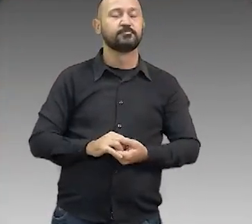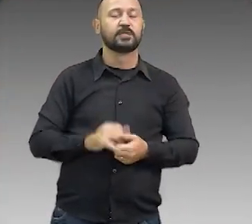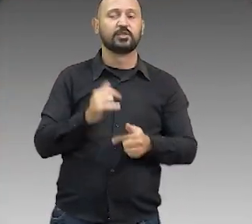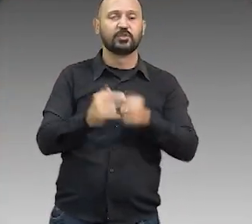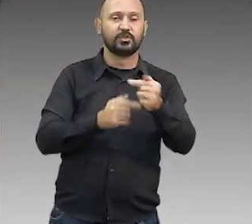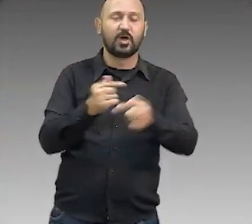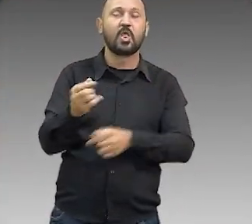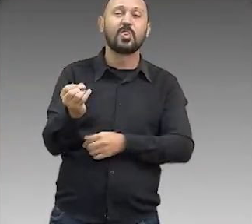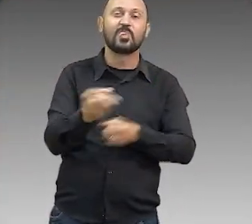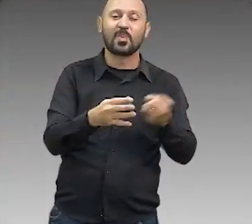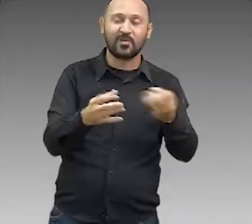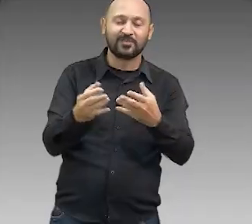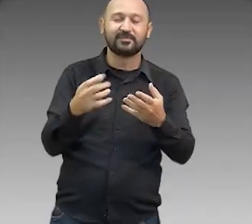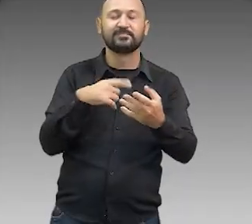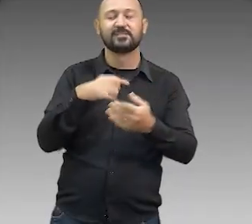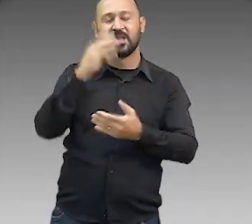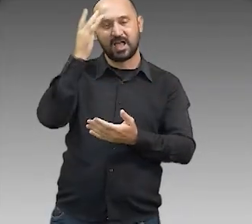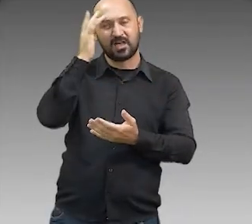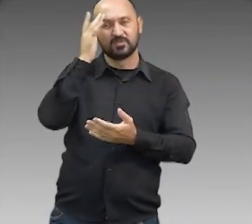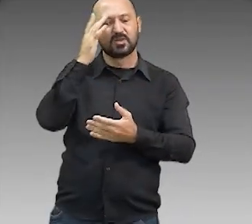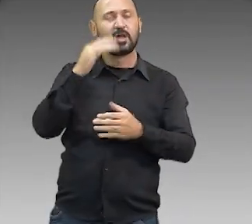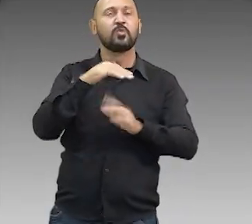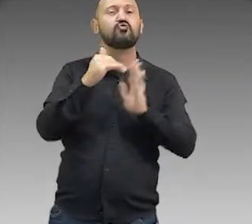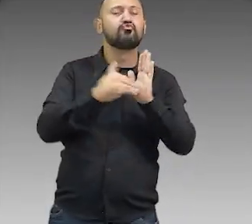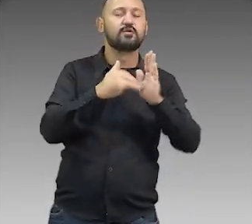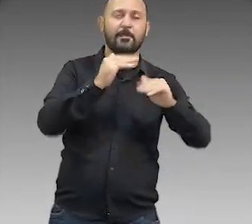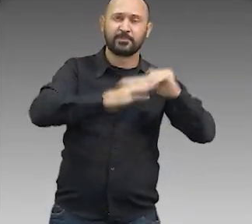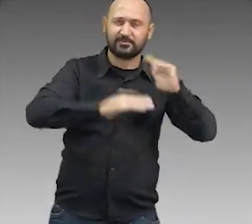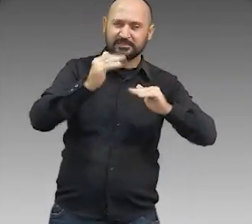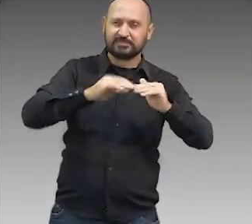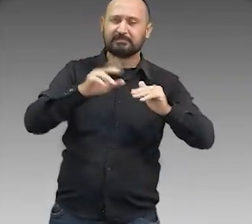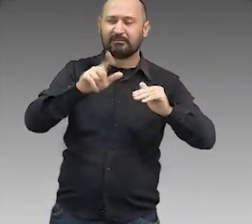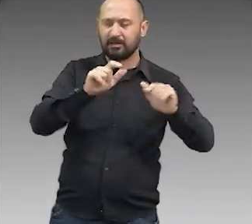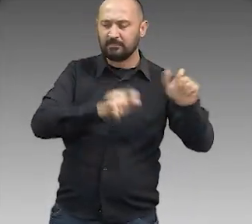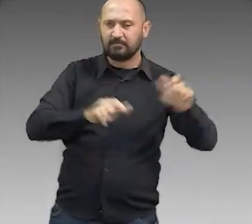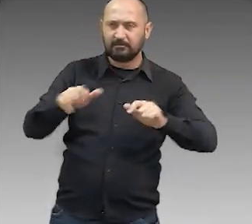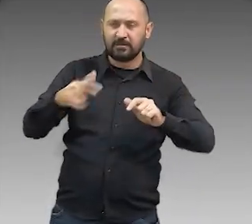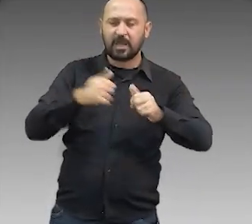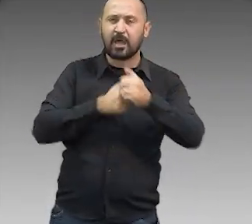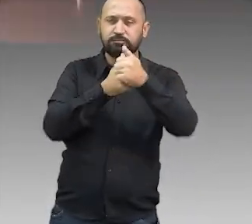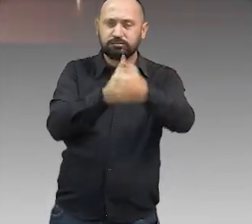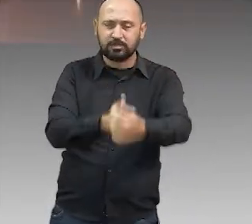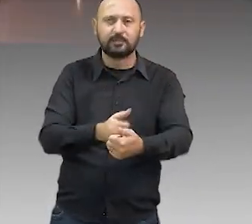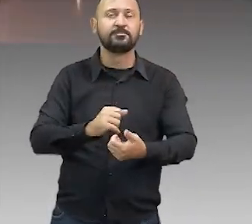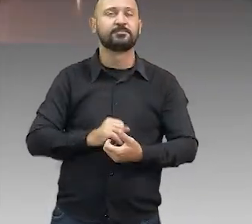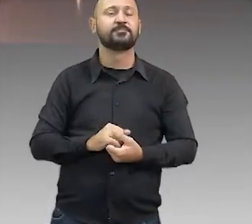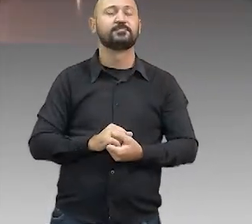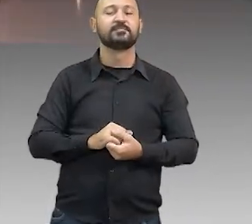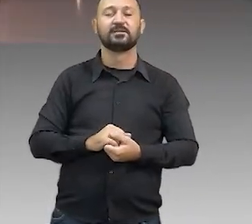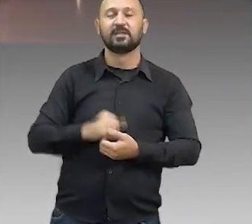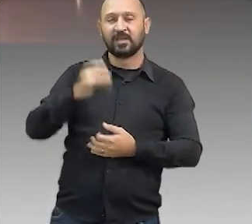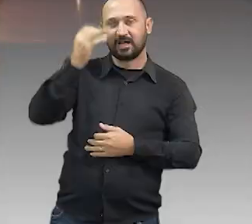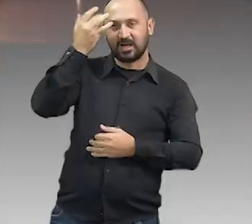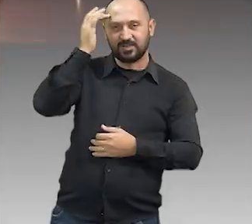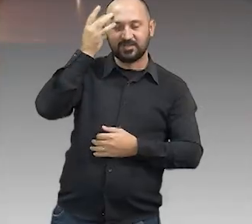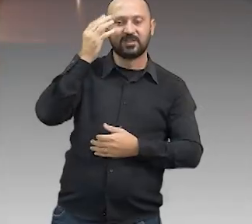estão assim, né? Mas eu acredito que seja em todas as profissões isso, porque também eu acompanho também. Também acho, eu acho que falta